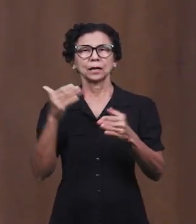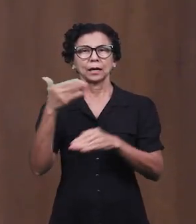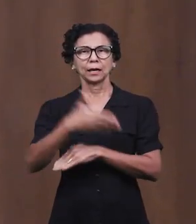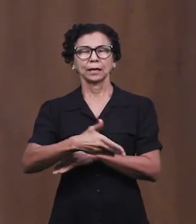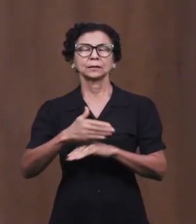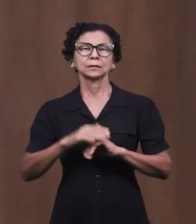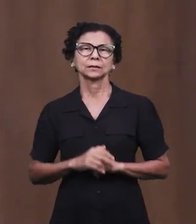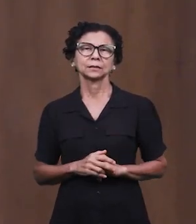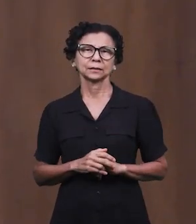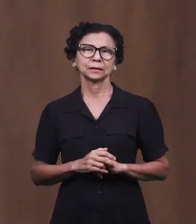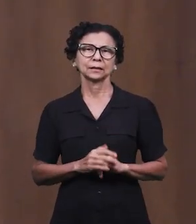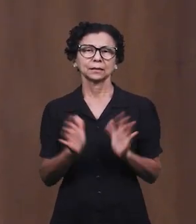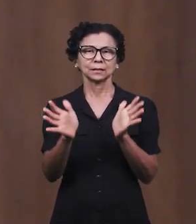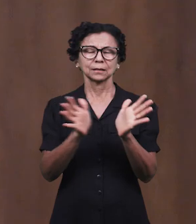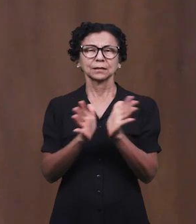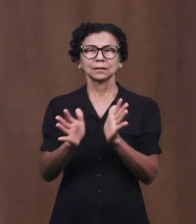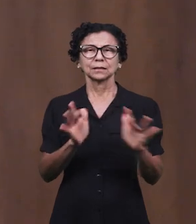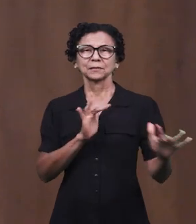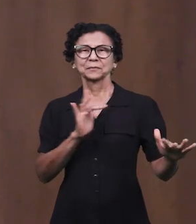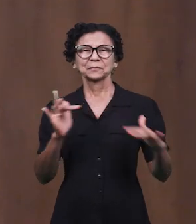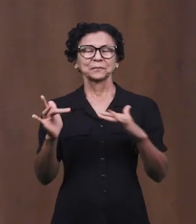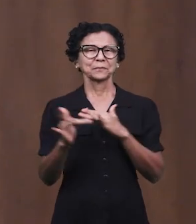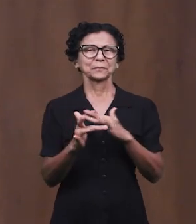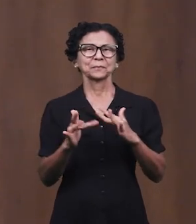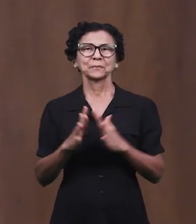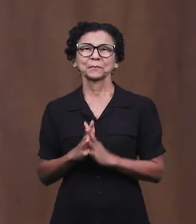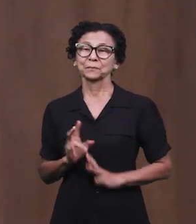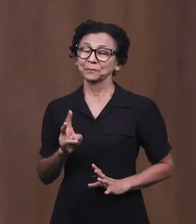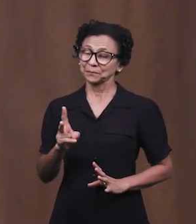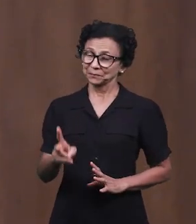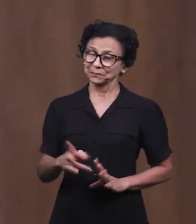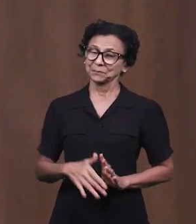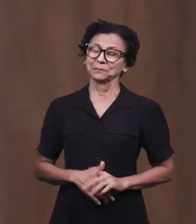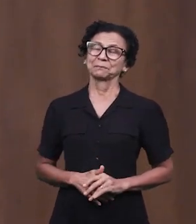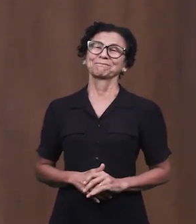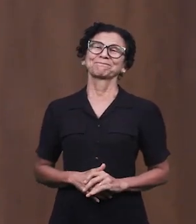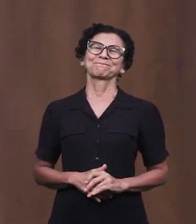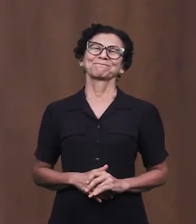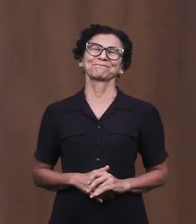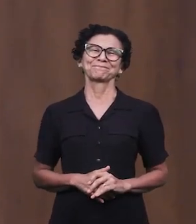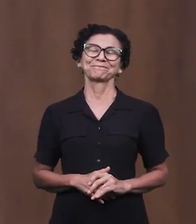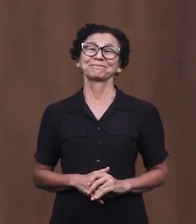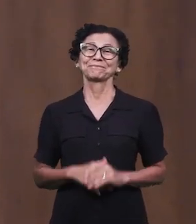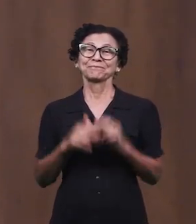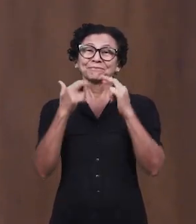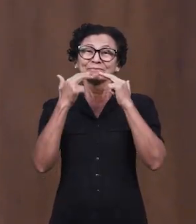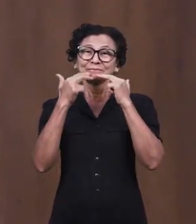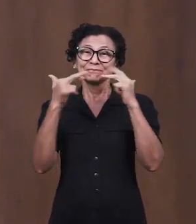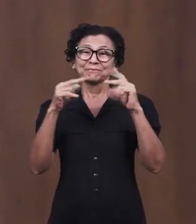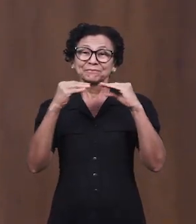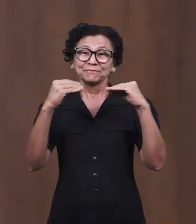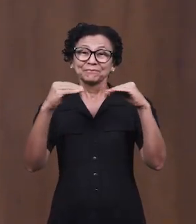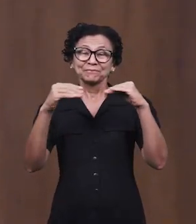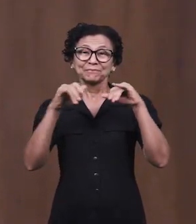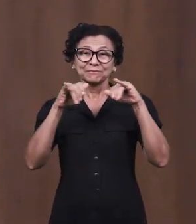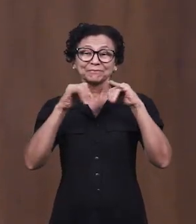de acessibilidade, rede social. Nós estamos sempre ali postando novidade para os